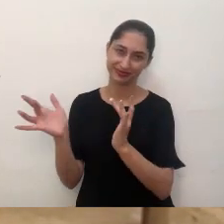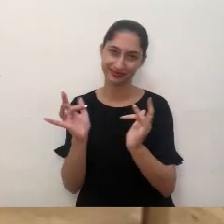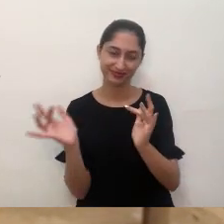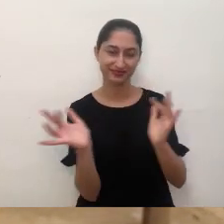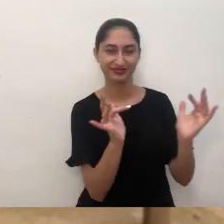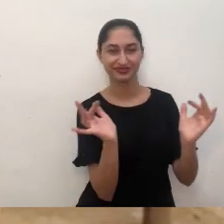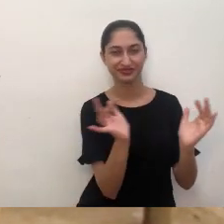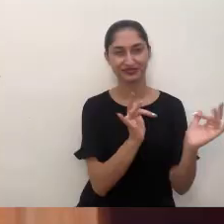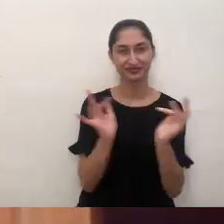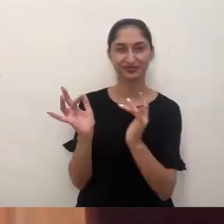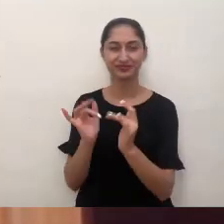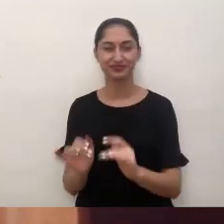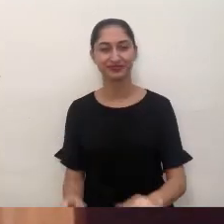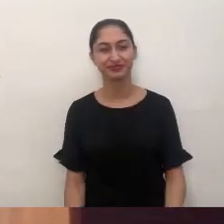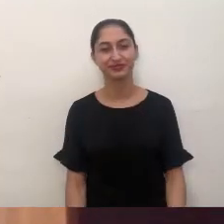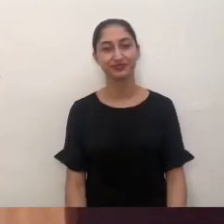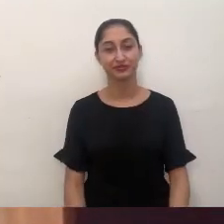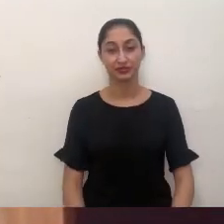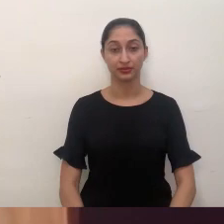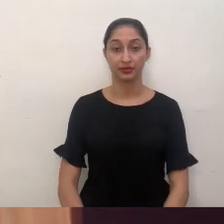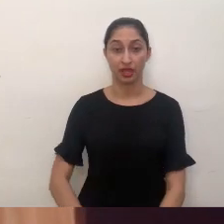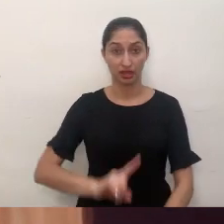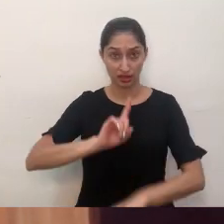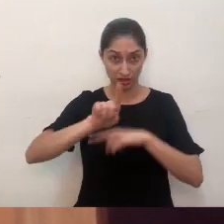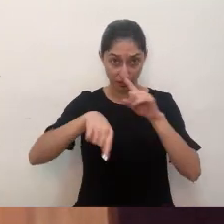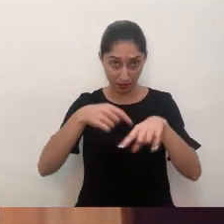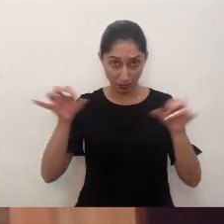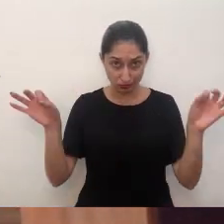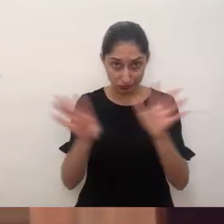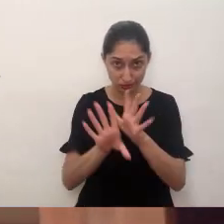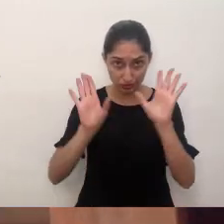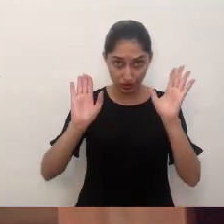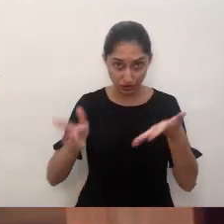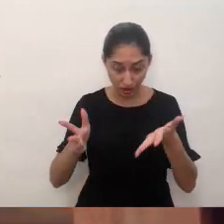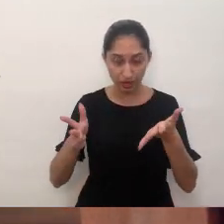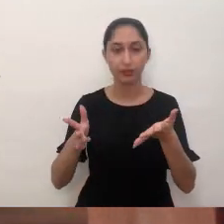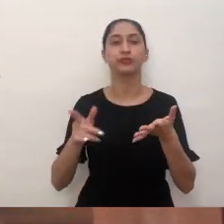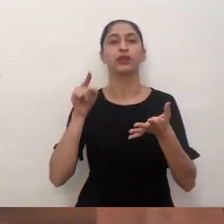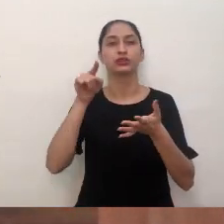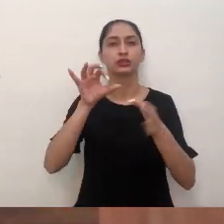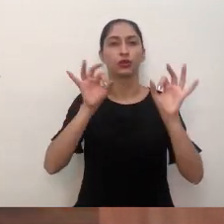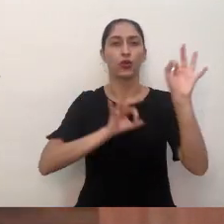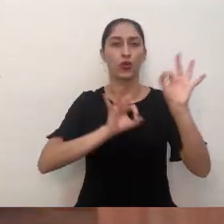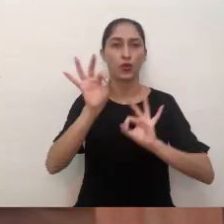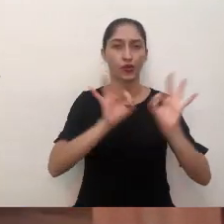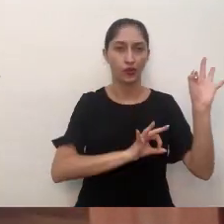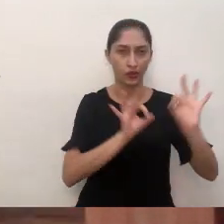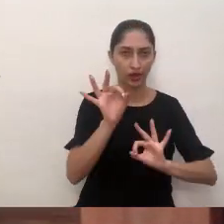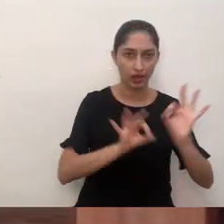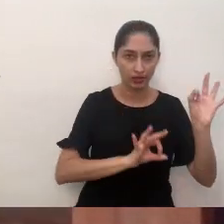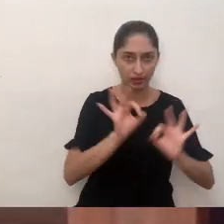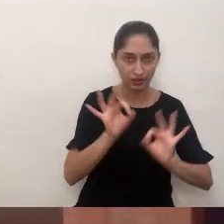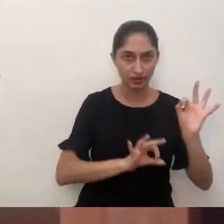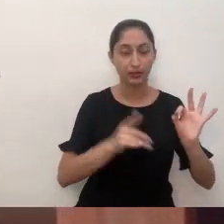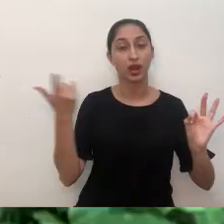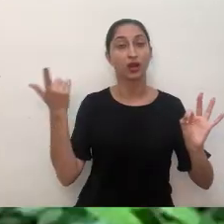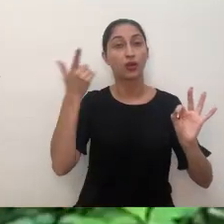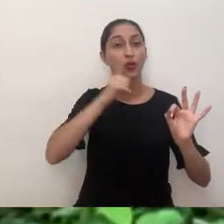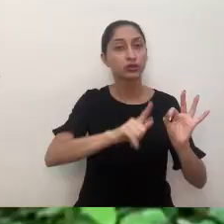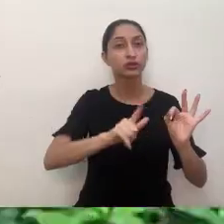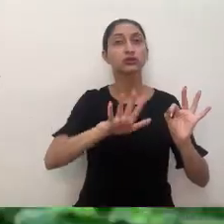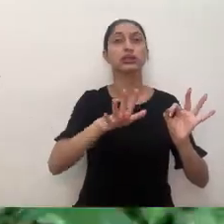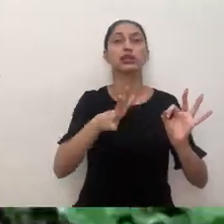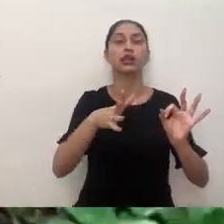Depois da meada pronta, você vai preparar o fio para receber o